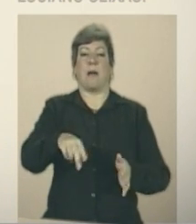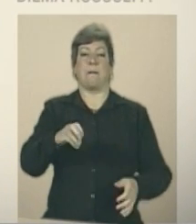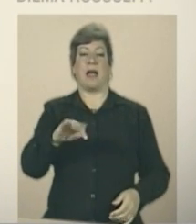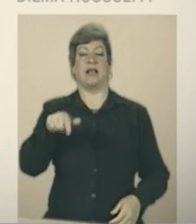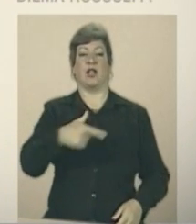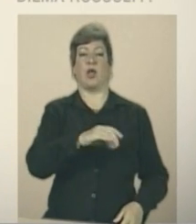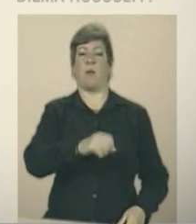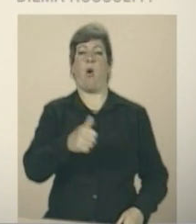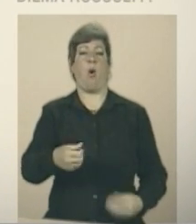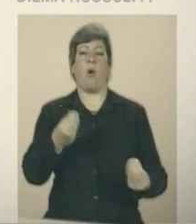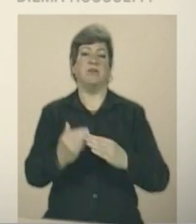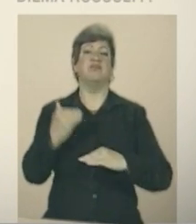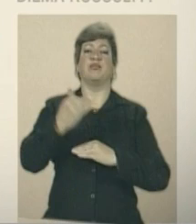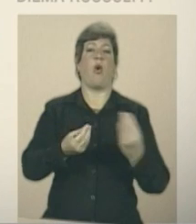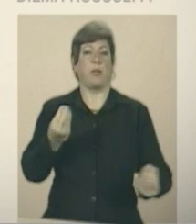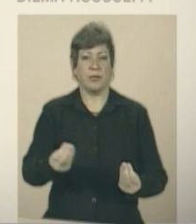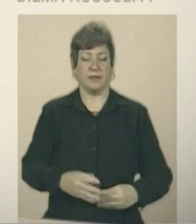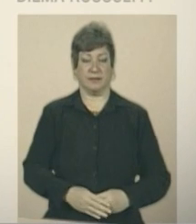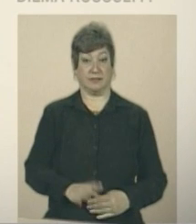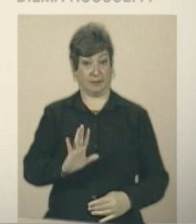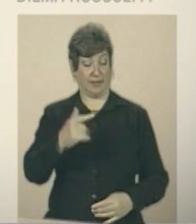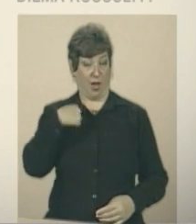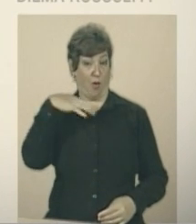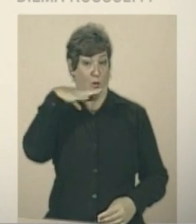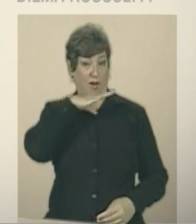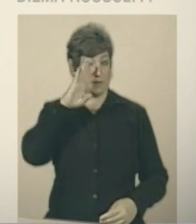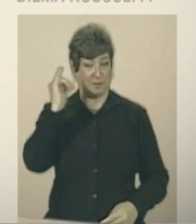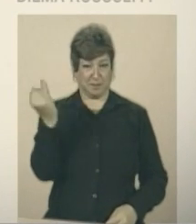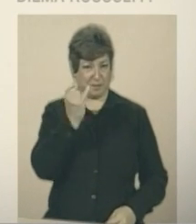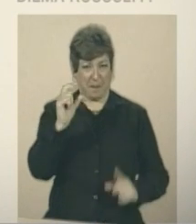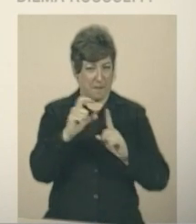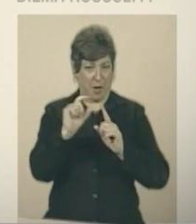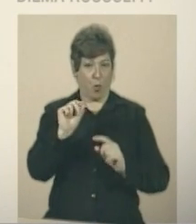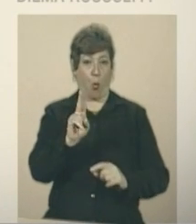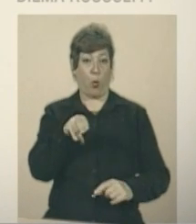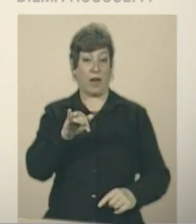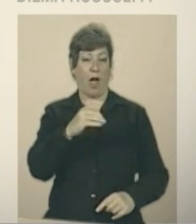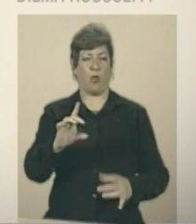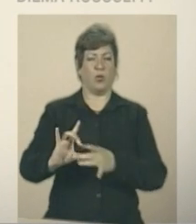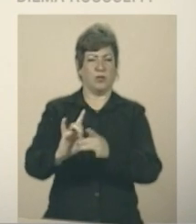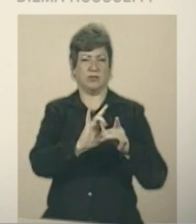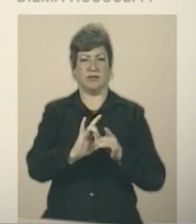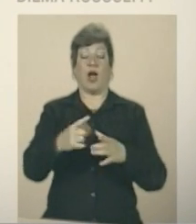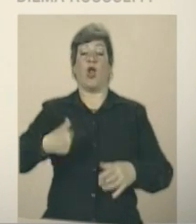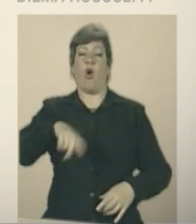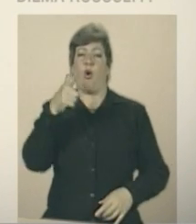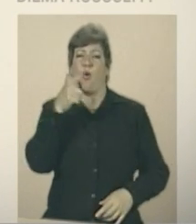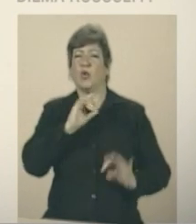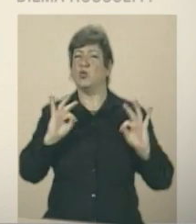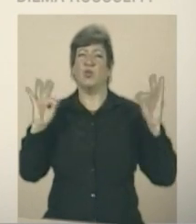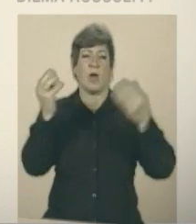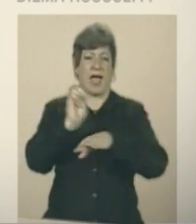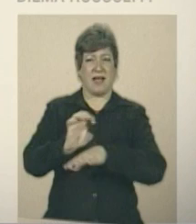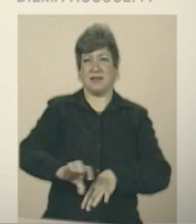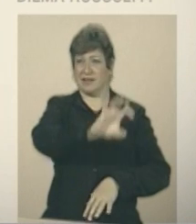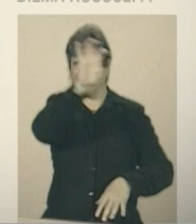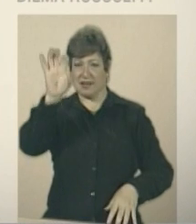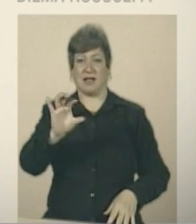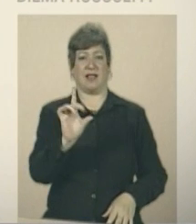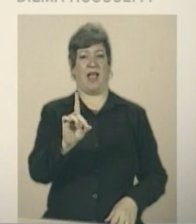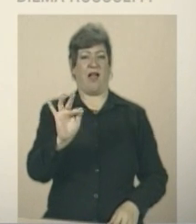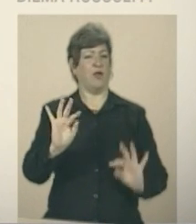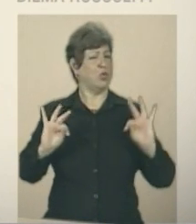presidenta olha Luciano acho que a palavra chave é União nós conseguimos mobilizar todos os estados e o Distrito